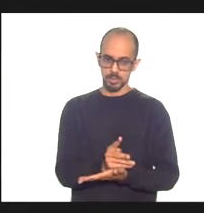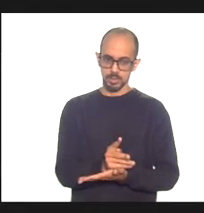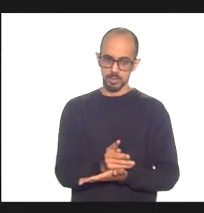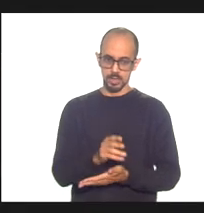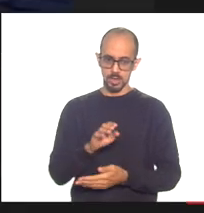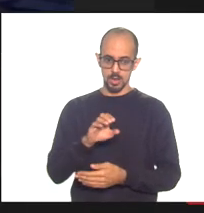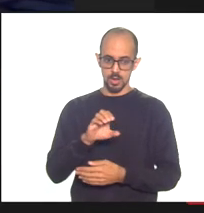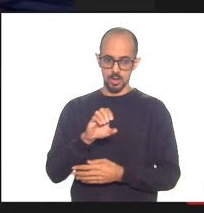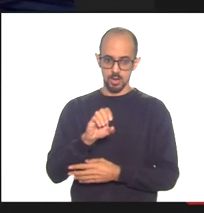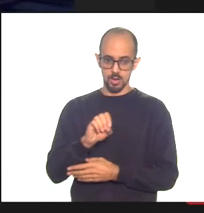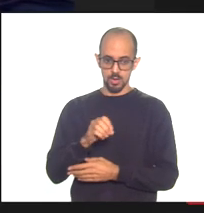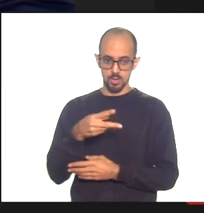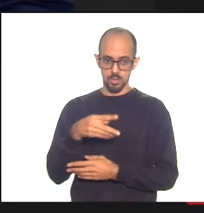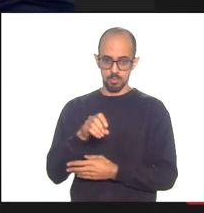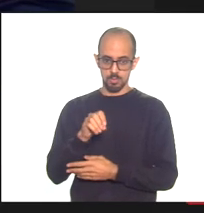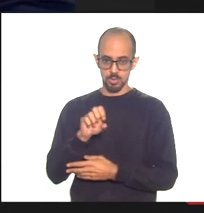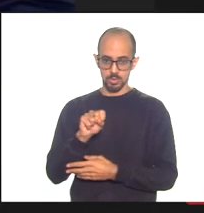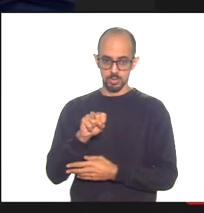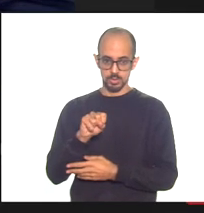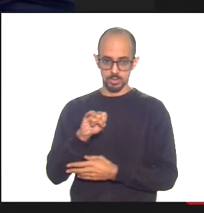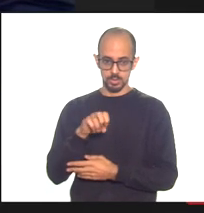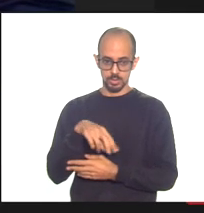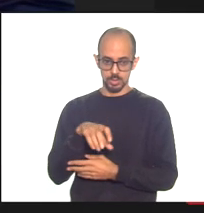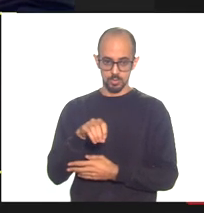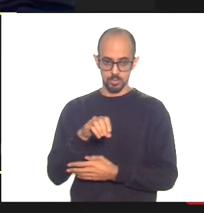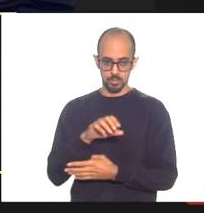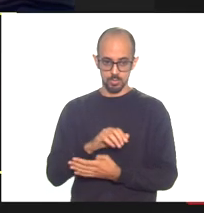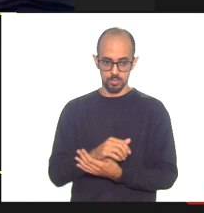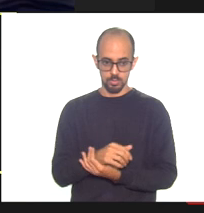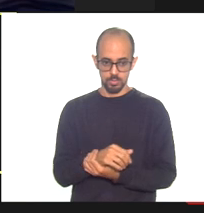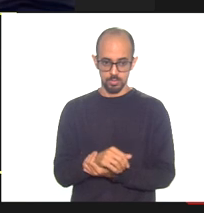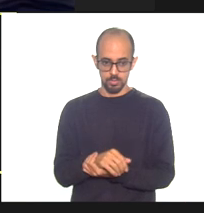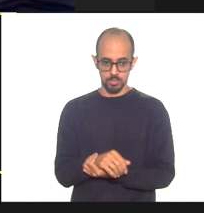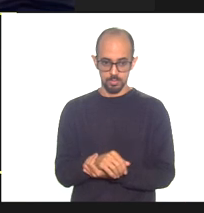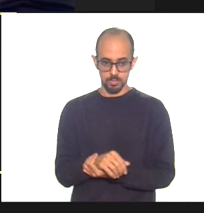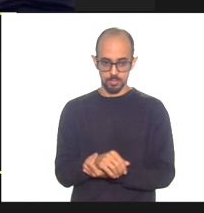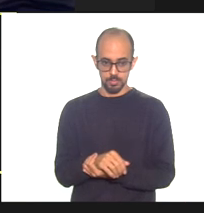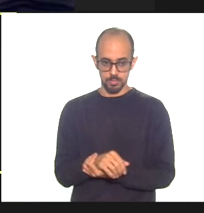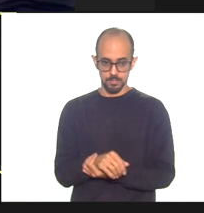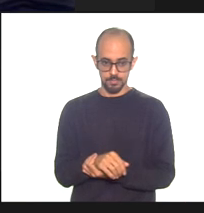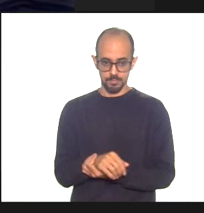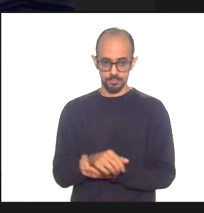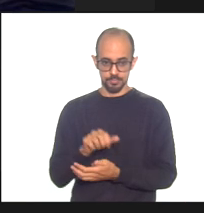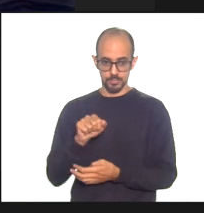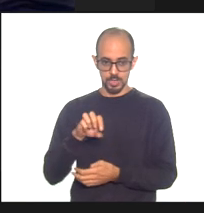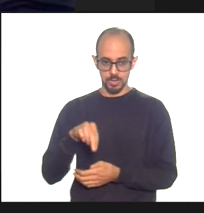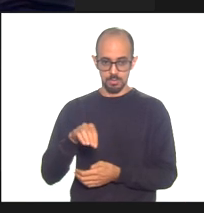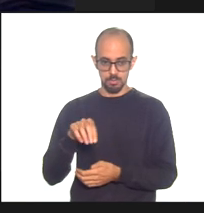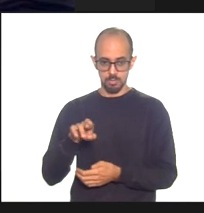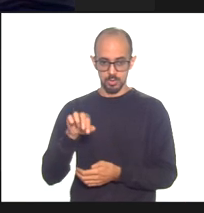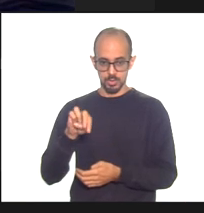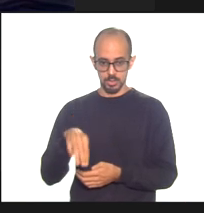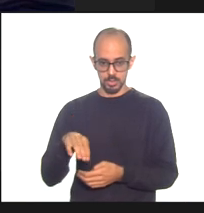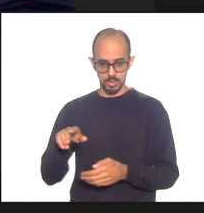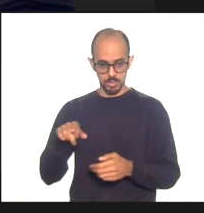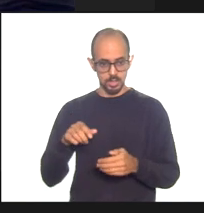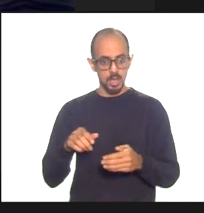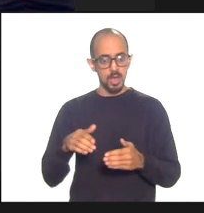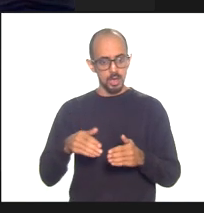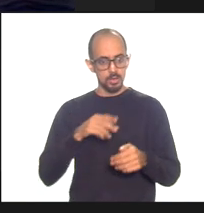Presidente, Rodrigo Amorim, presidente. Rodrigo Amorim, presidente. Senhora presidente, garante minha palavra, por